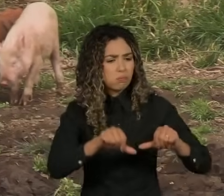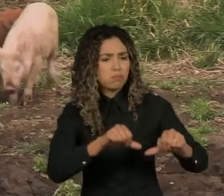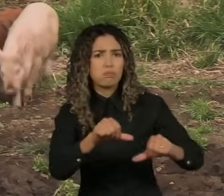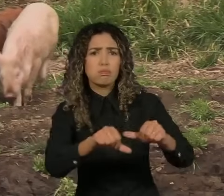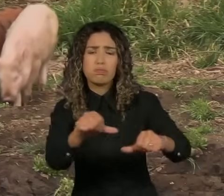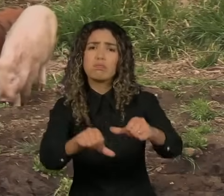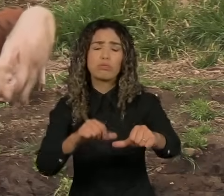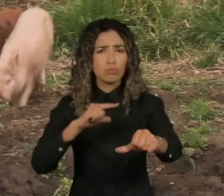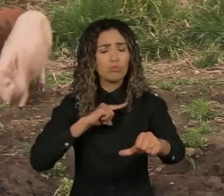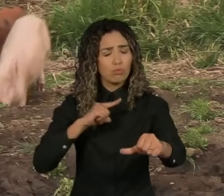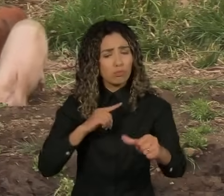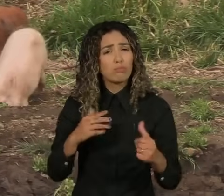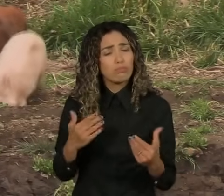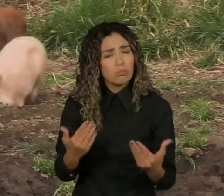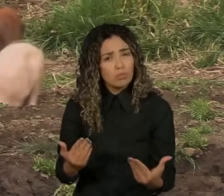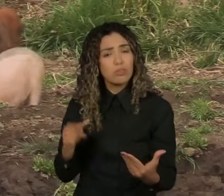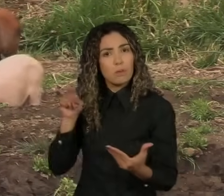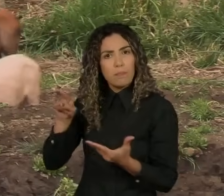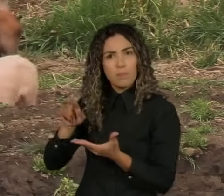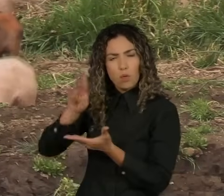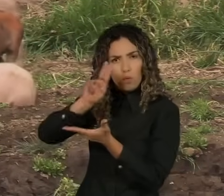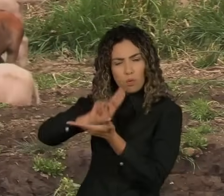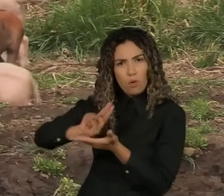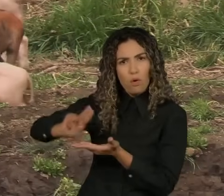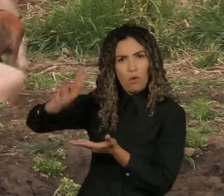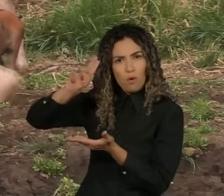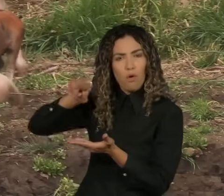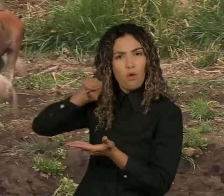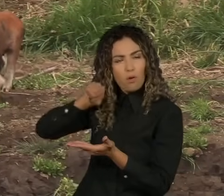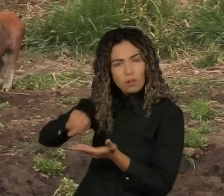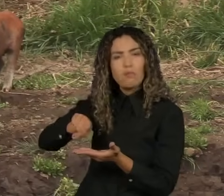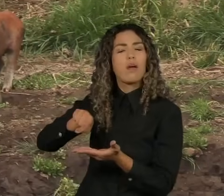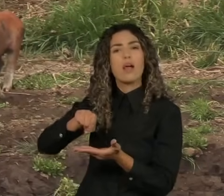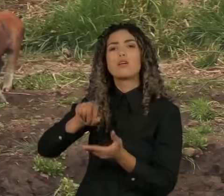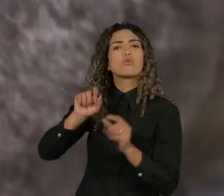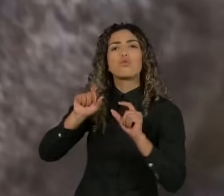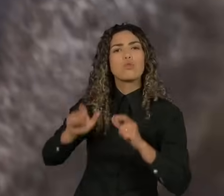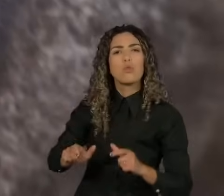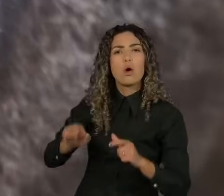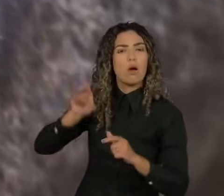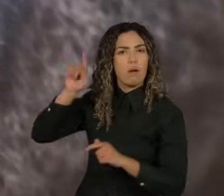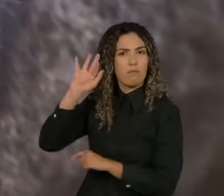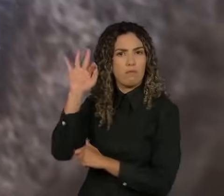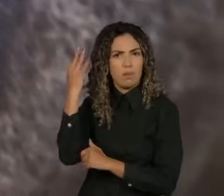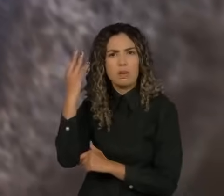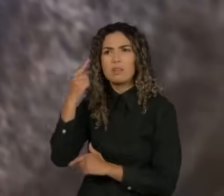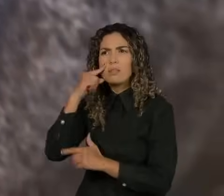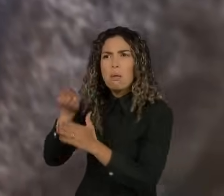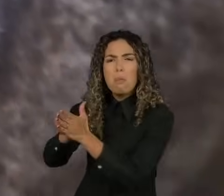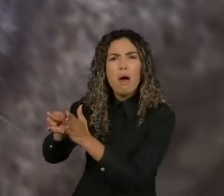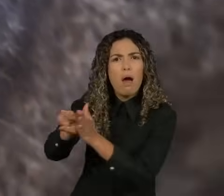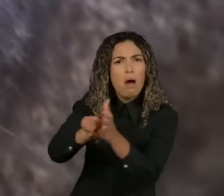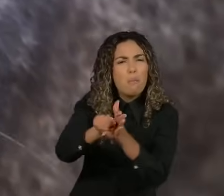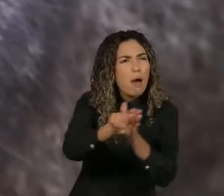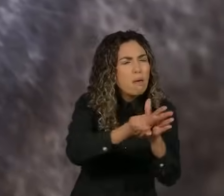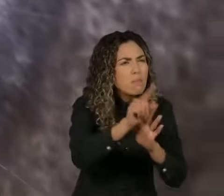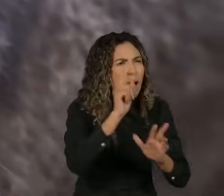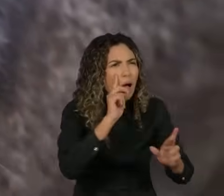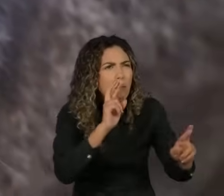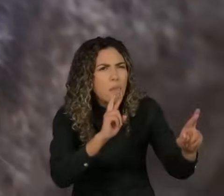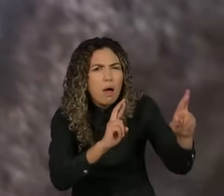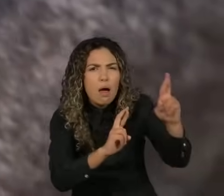Pesquisadores do Instituto de Ciências da Evolução da Universidade de Montpellier, na França, fizeram uma análise minuciosa